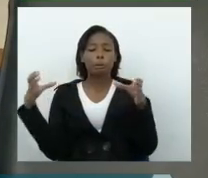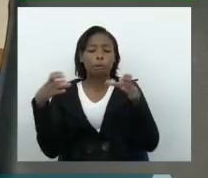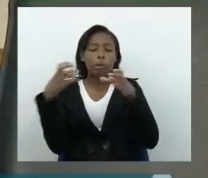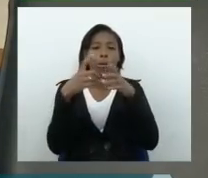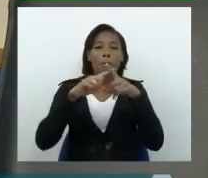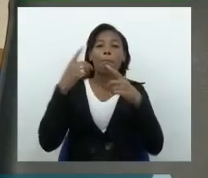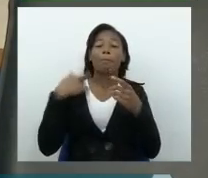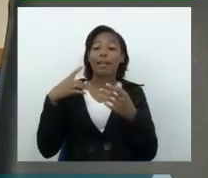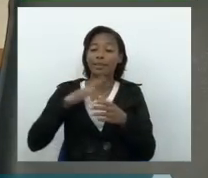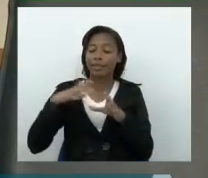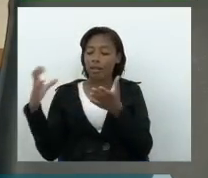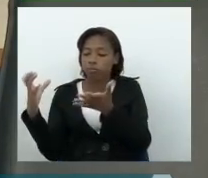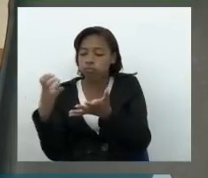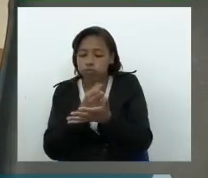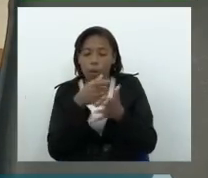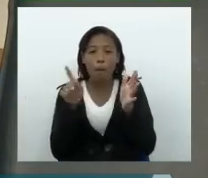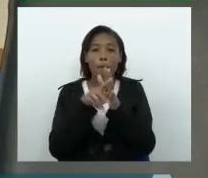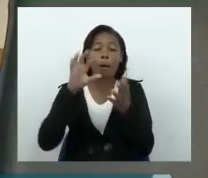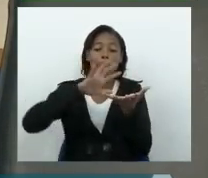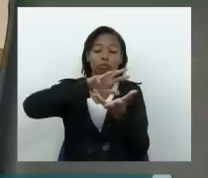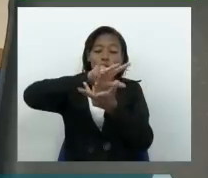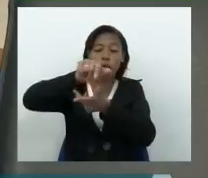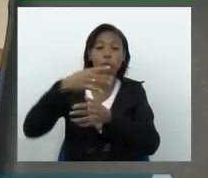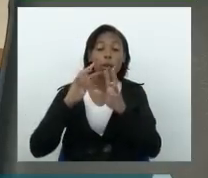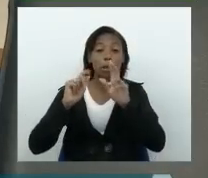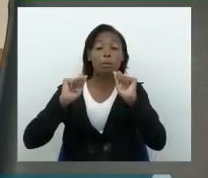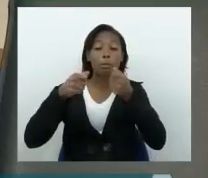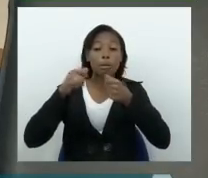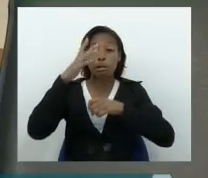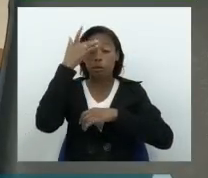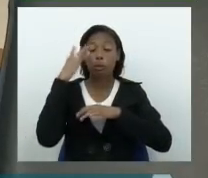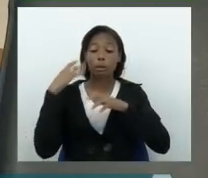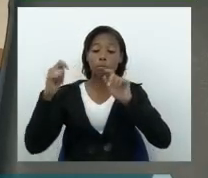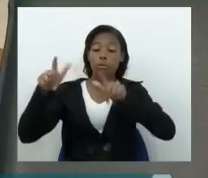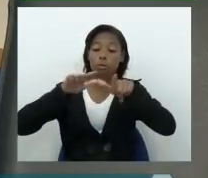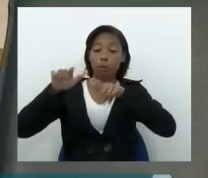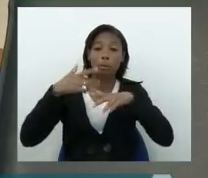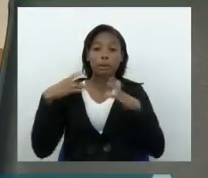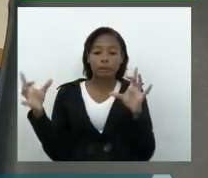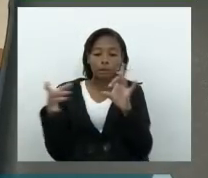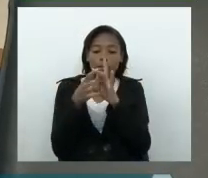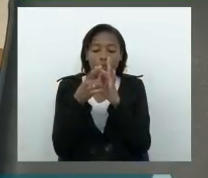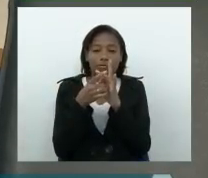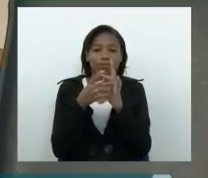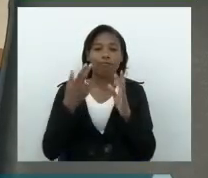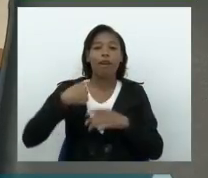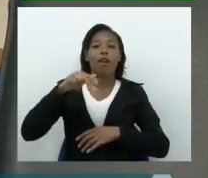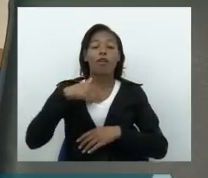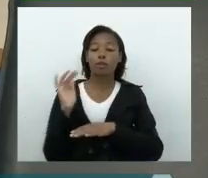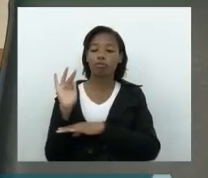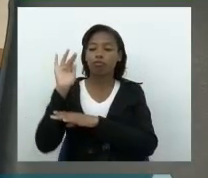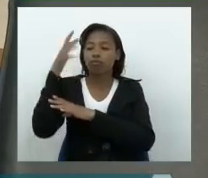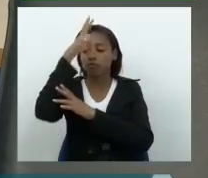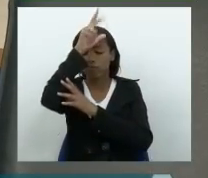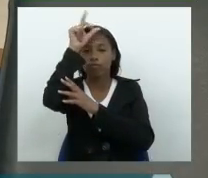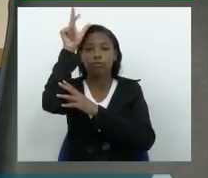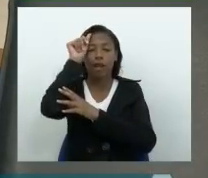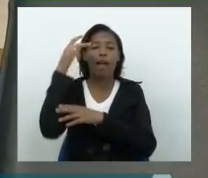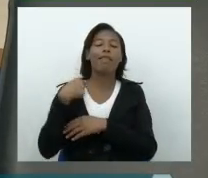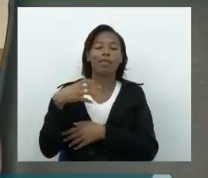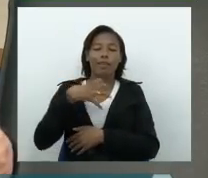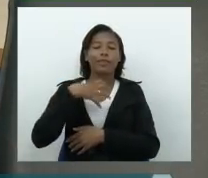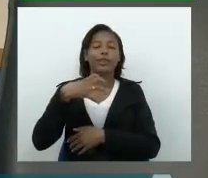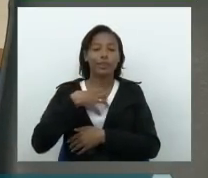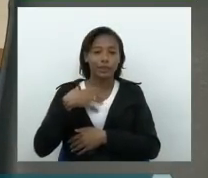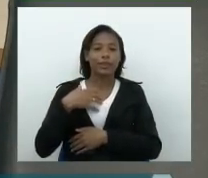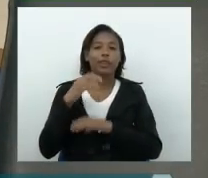um rearranjo no mundo que precisa que os trabalhadores estejam organizados. E a nossa candidatura tem esse sentido,